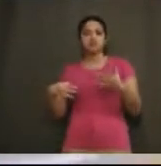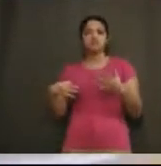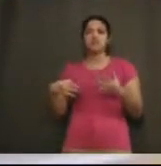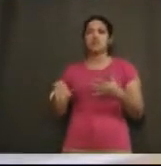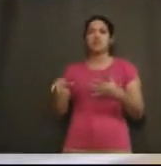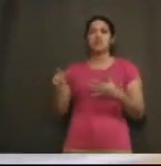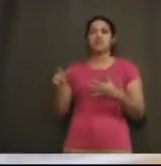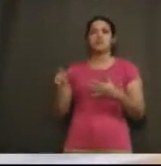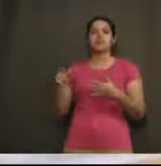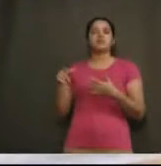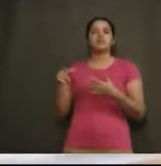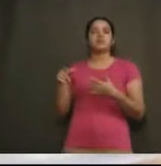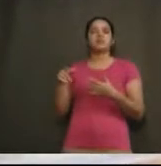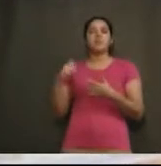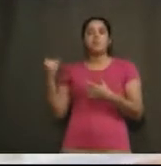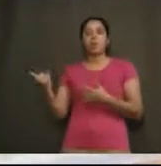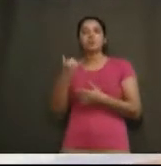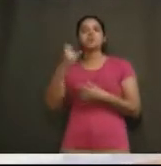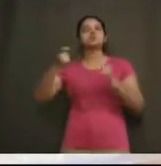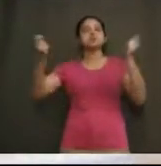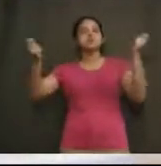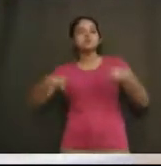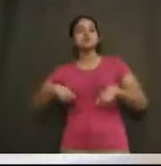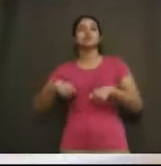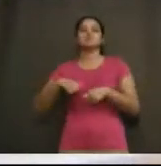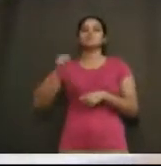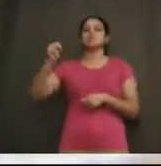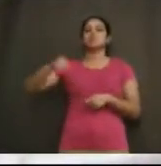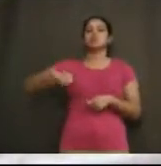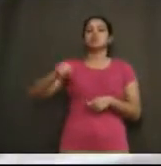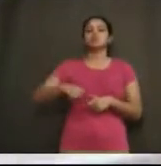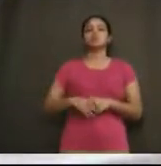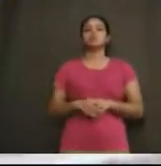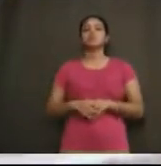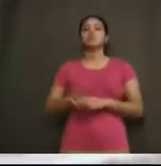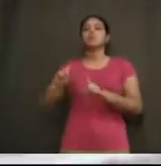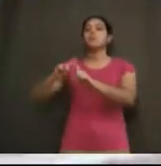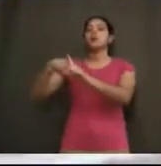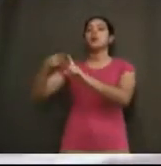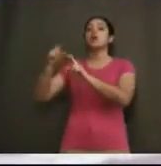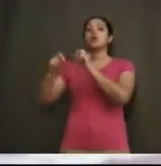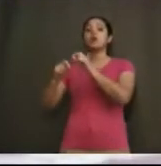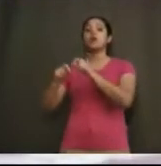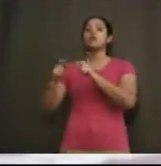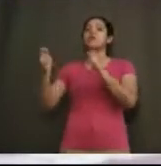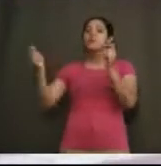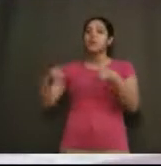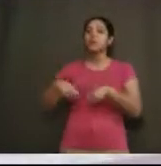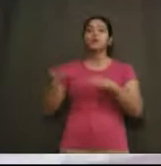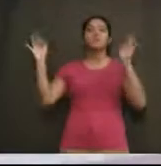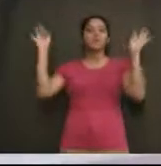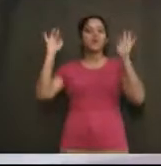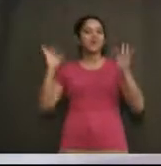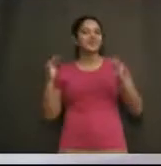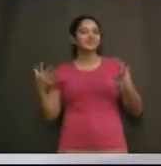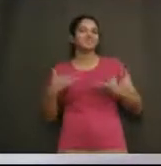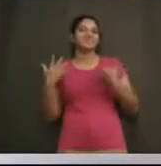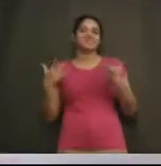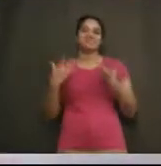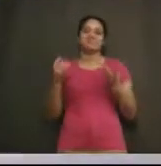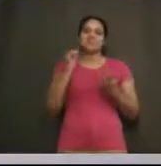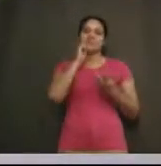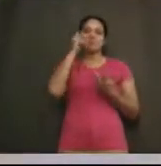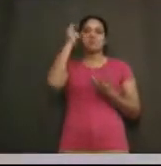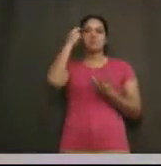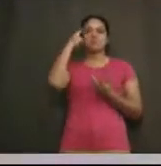entendeu direito. É possível, sim. E não só isso, é possível ser muito feliz e não necessariamente